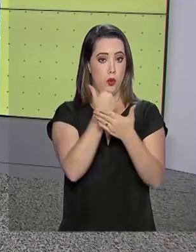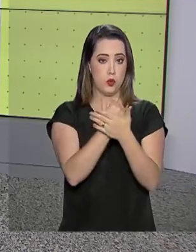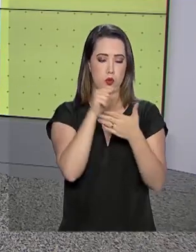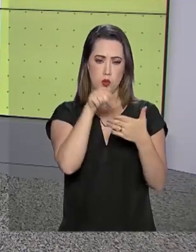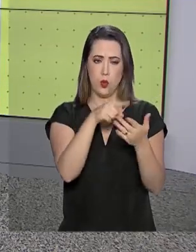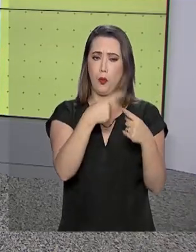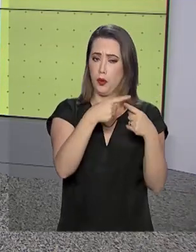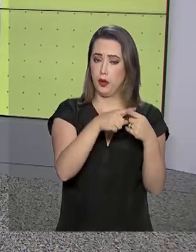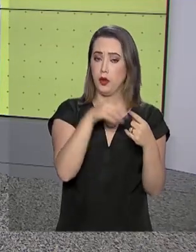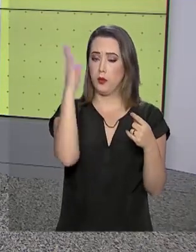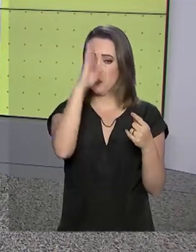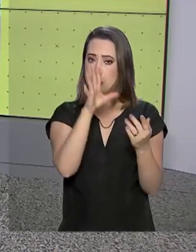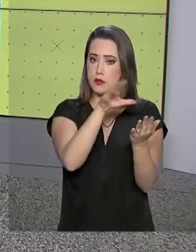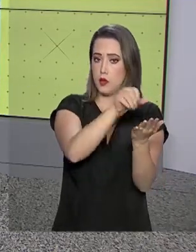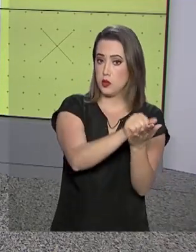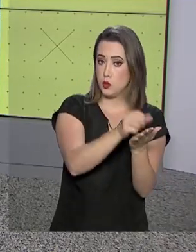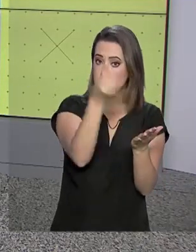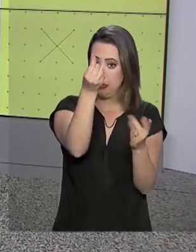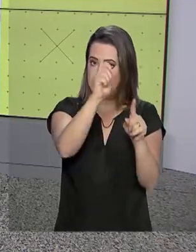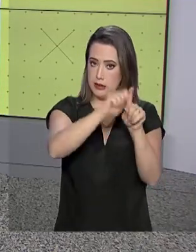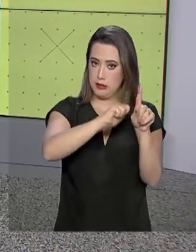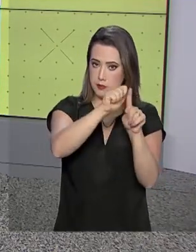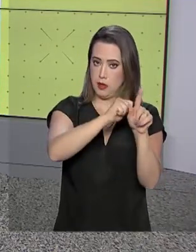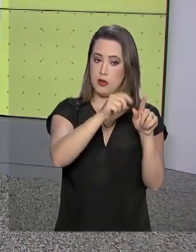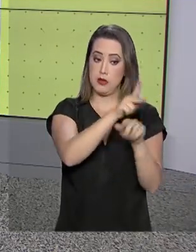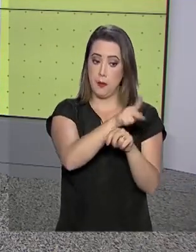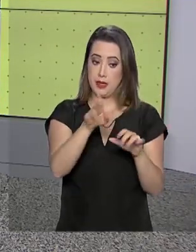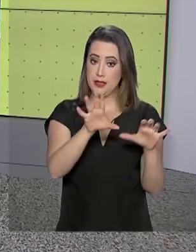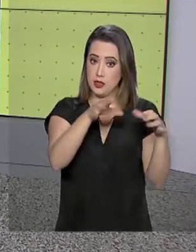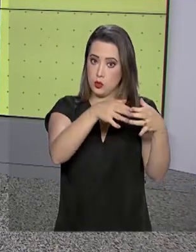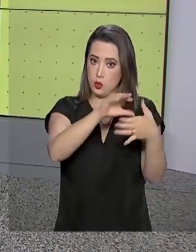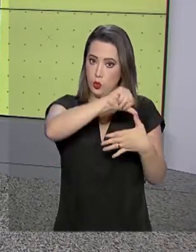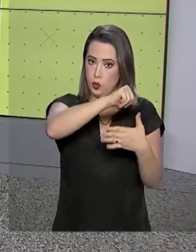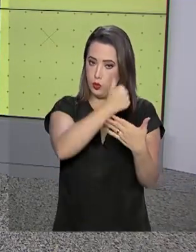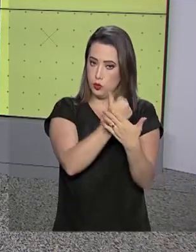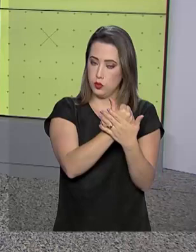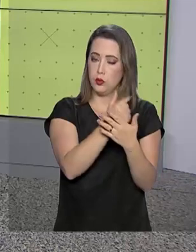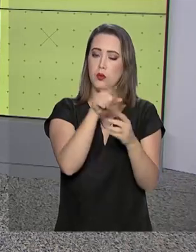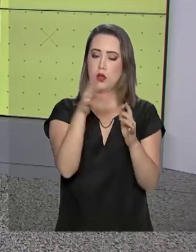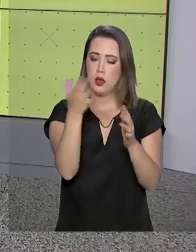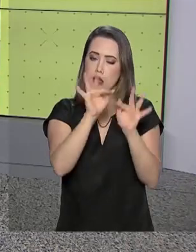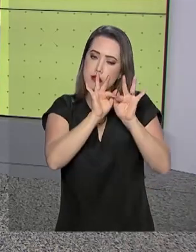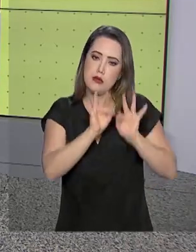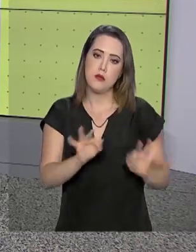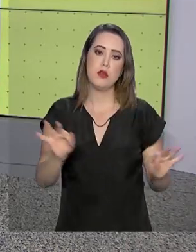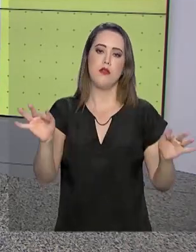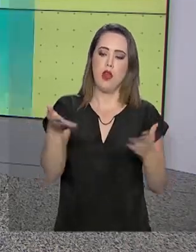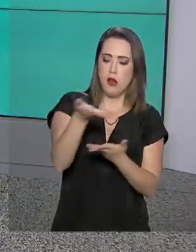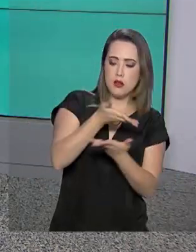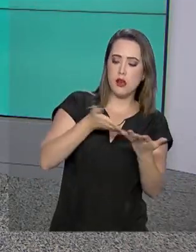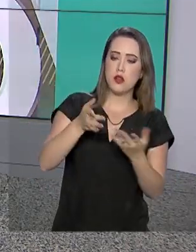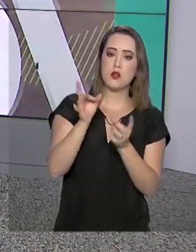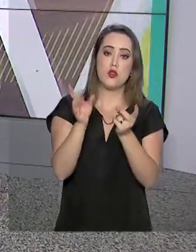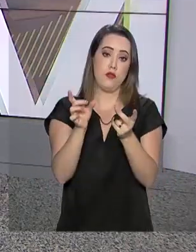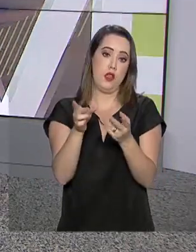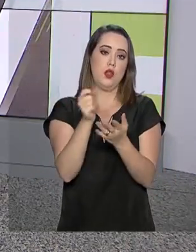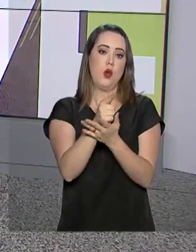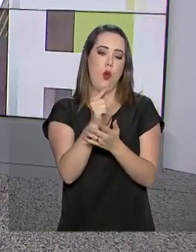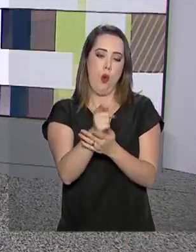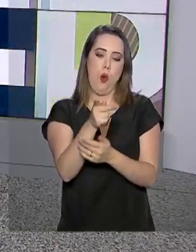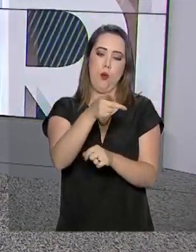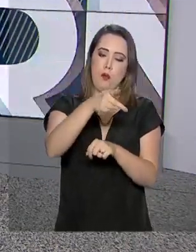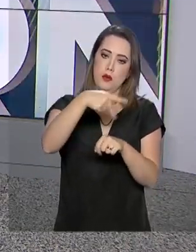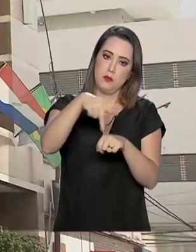presidência do bloco por seis meses e quer implementar medidas para desburocratizar ainda mais as relações comerciais e